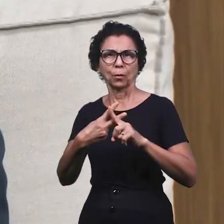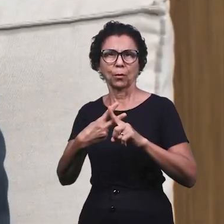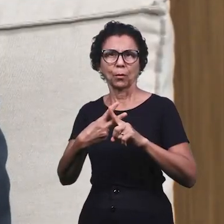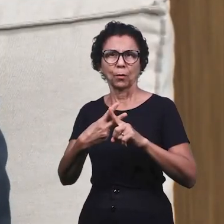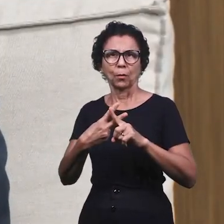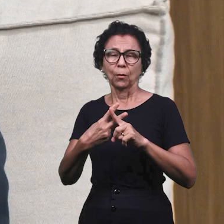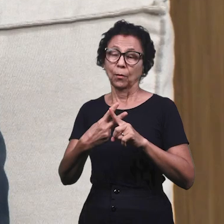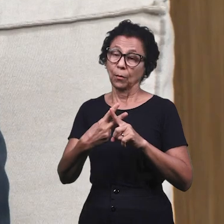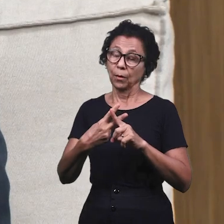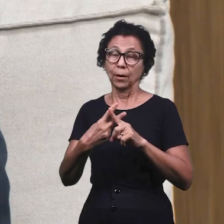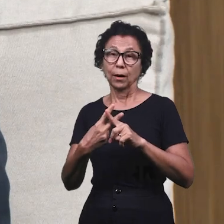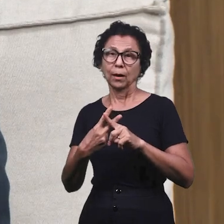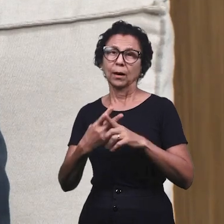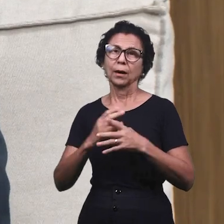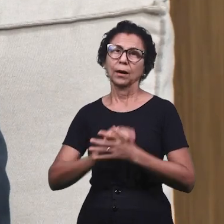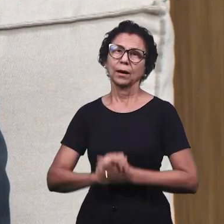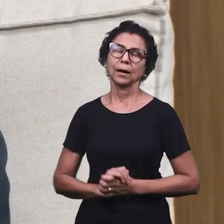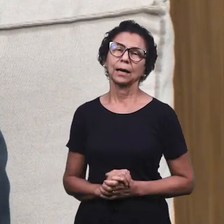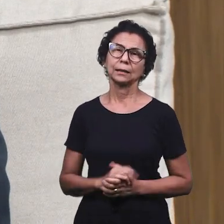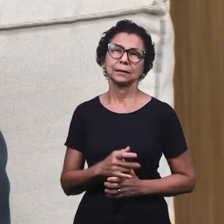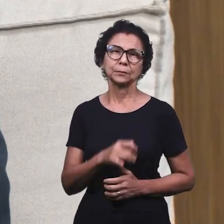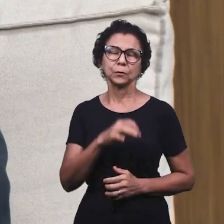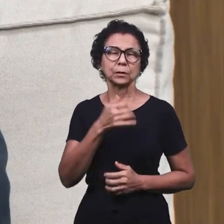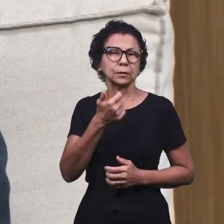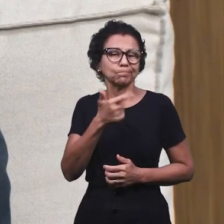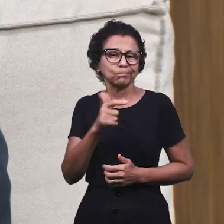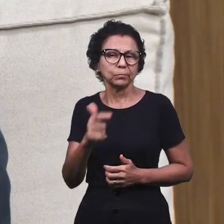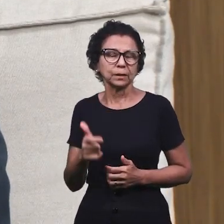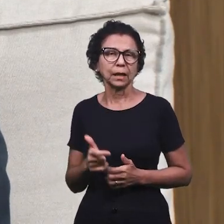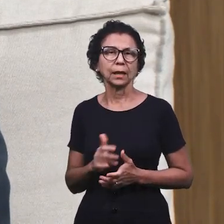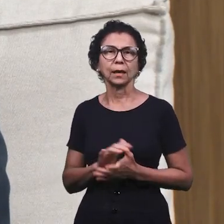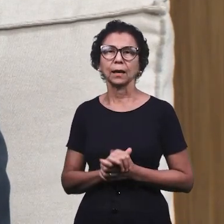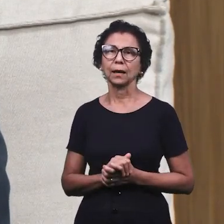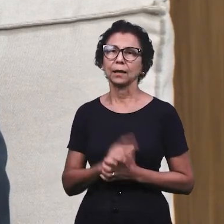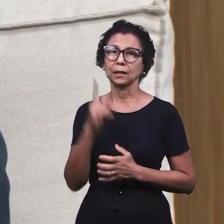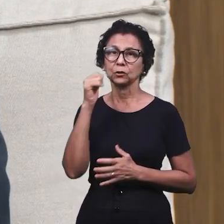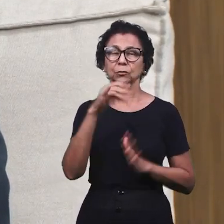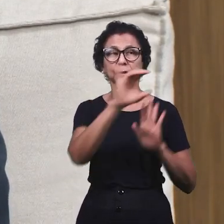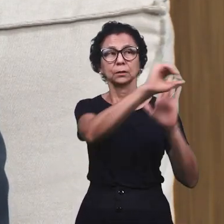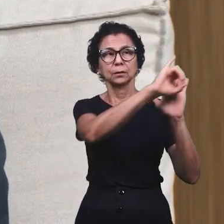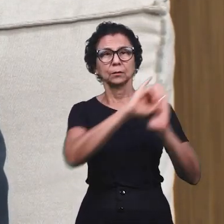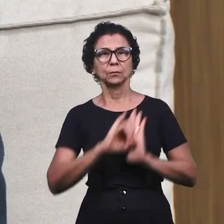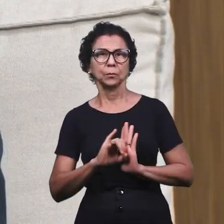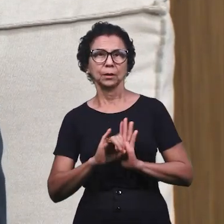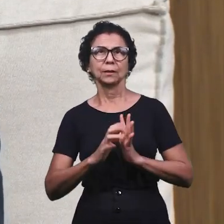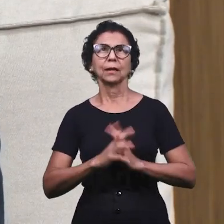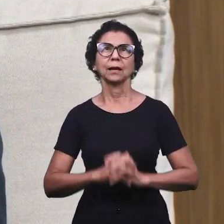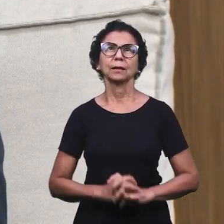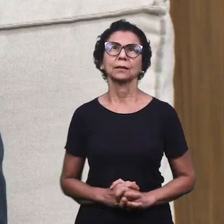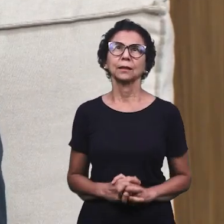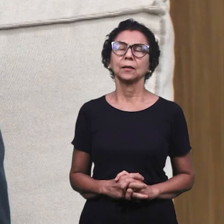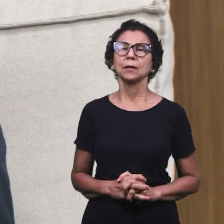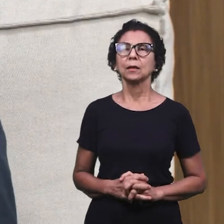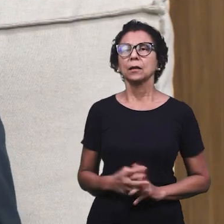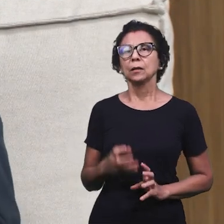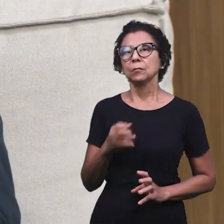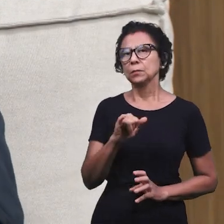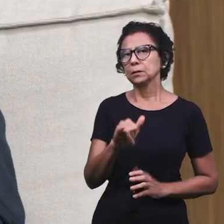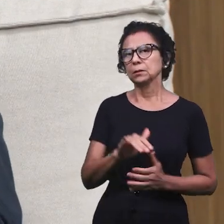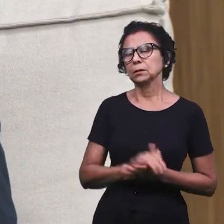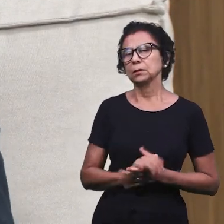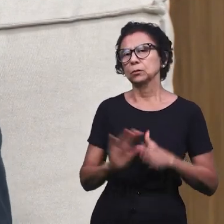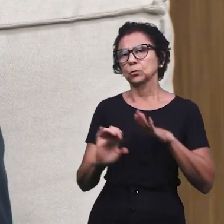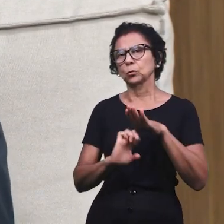ela não olha isso no Radar Expresso, lá no início. Mas quando você cresce um pouquinho, você quer tirar o